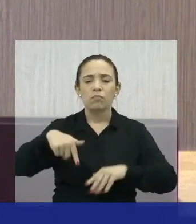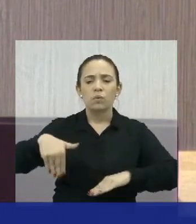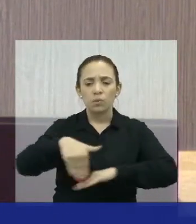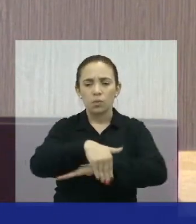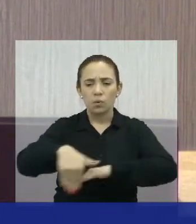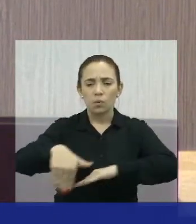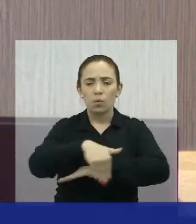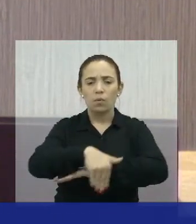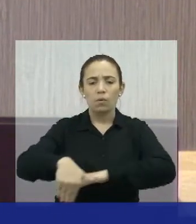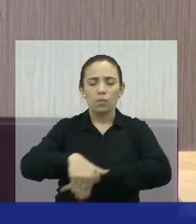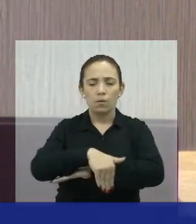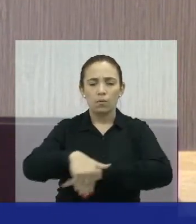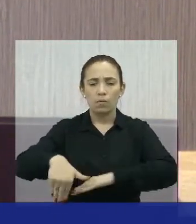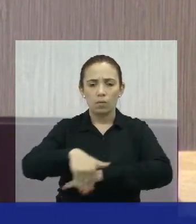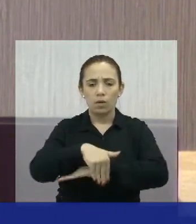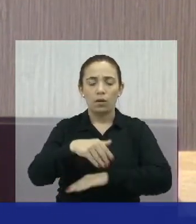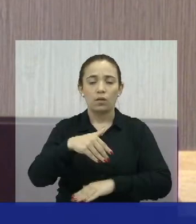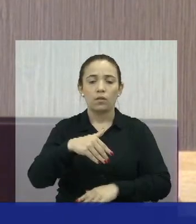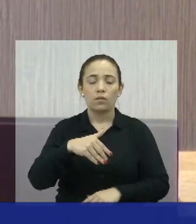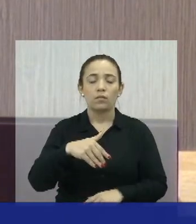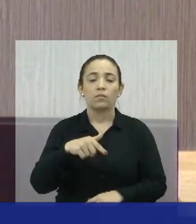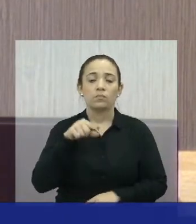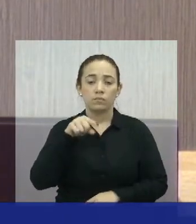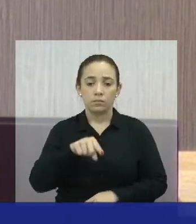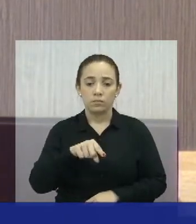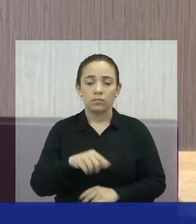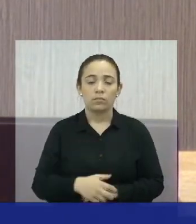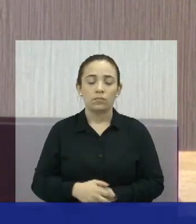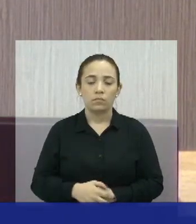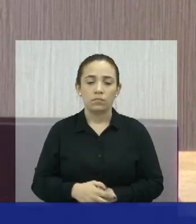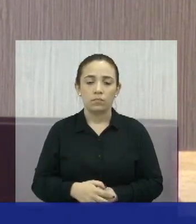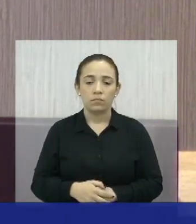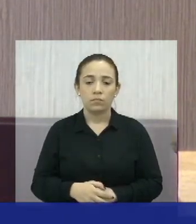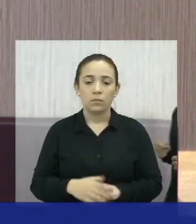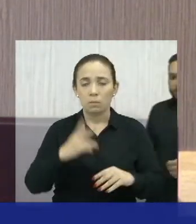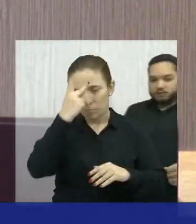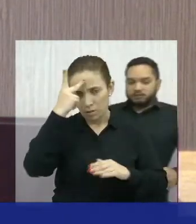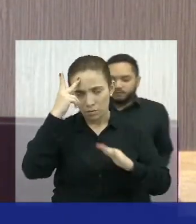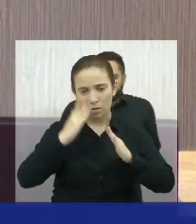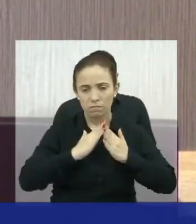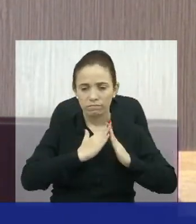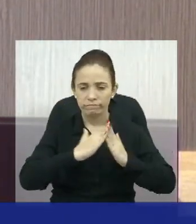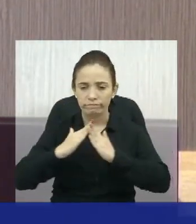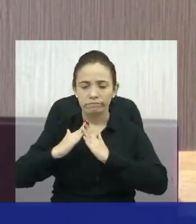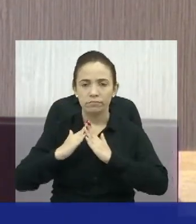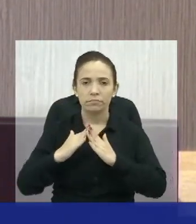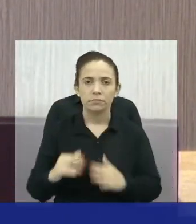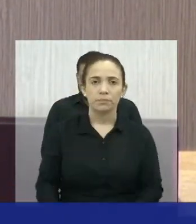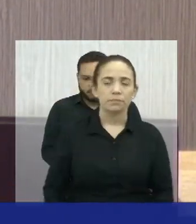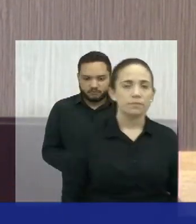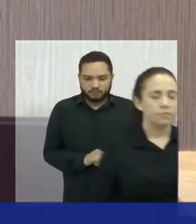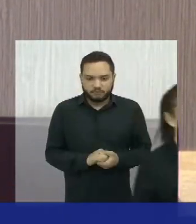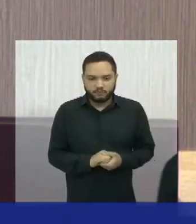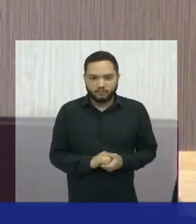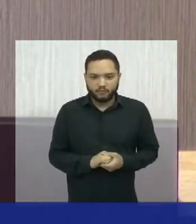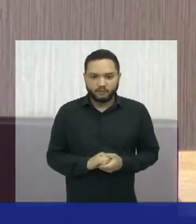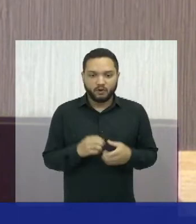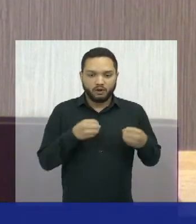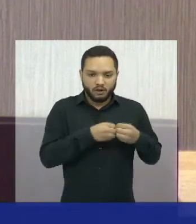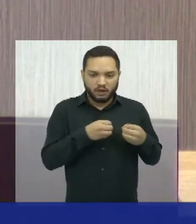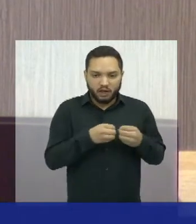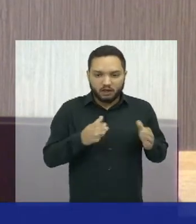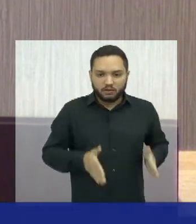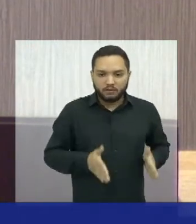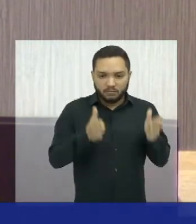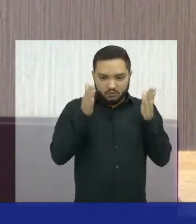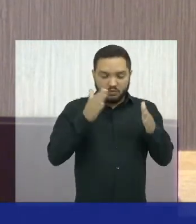rua Muritiapuá, número 200. E ao lado nascente desse condomínio onde